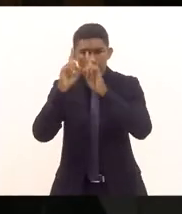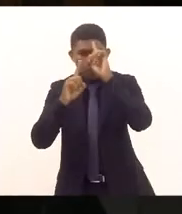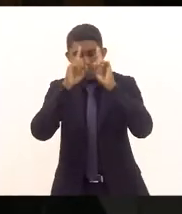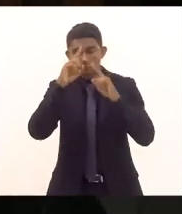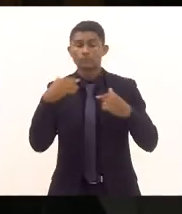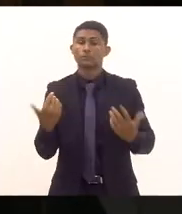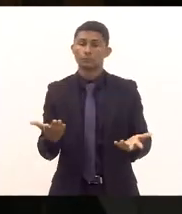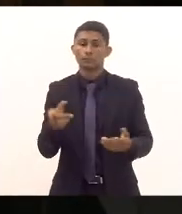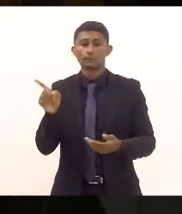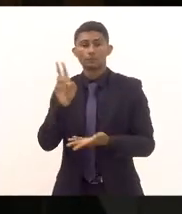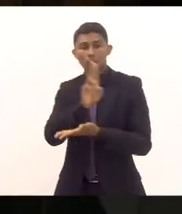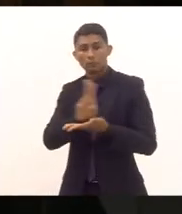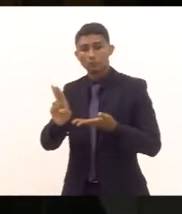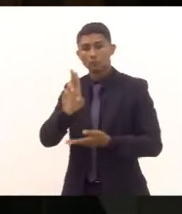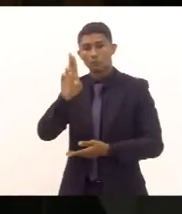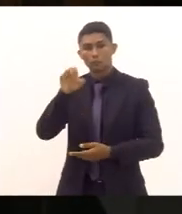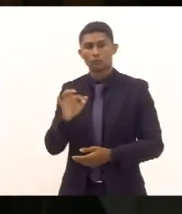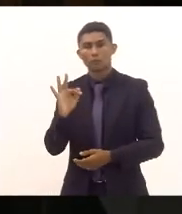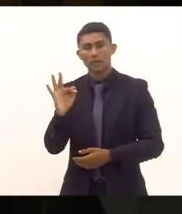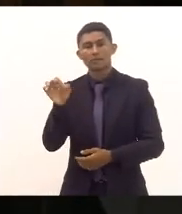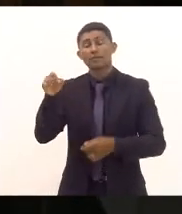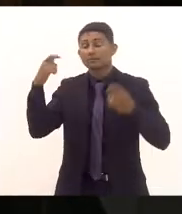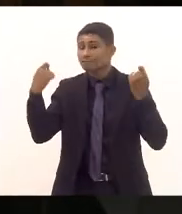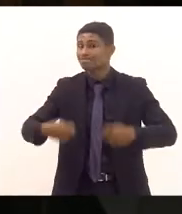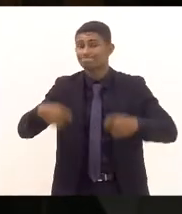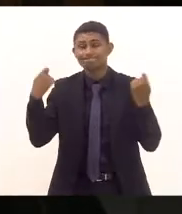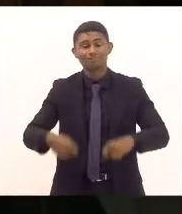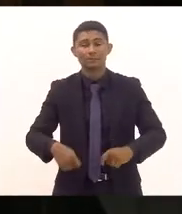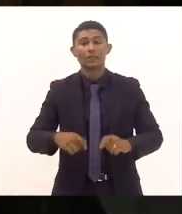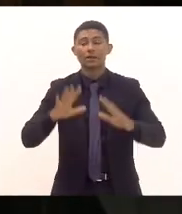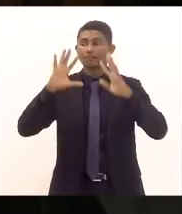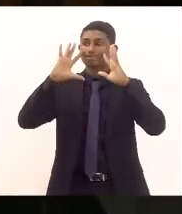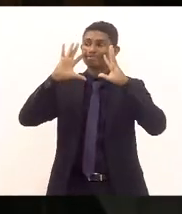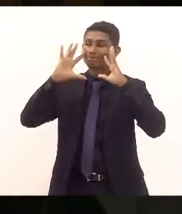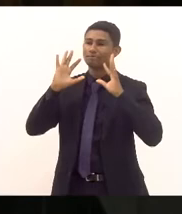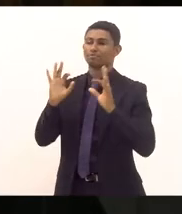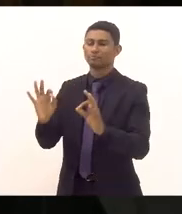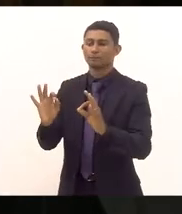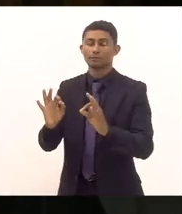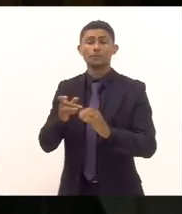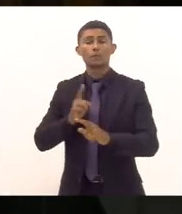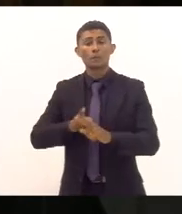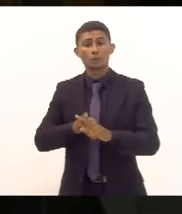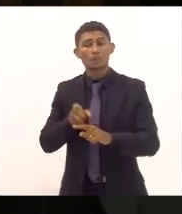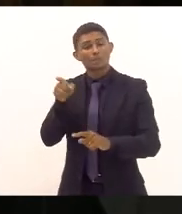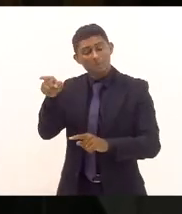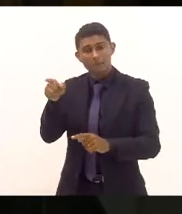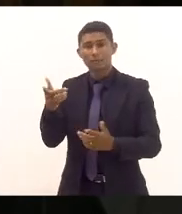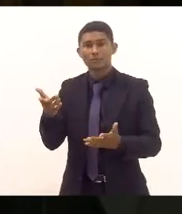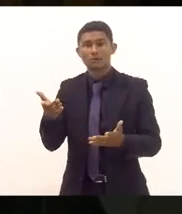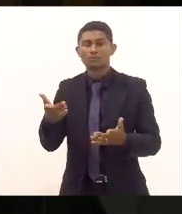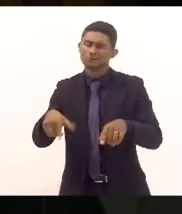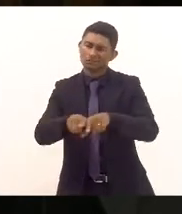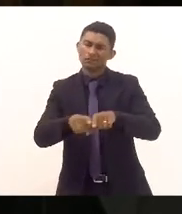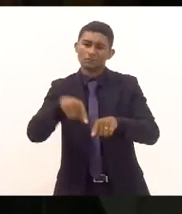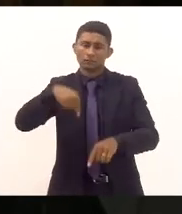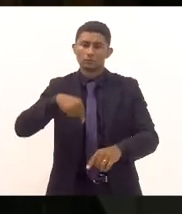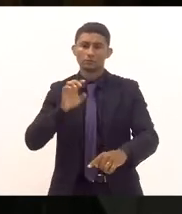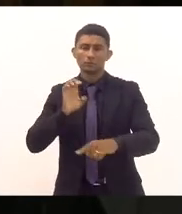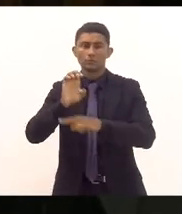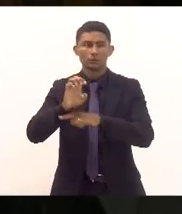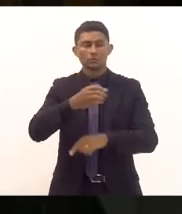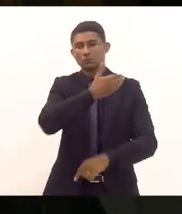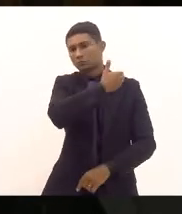precisando é de atenção Ela Vem de um longo período assim como todo serviço público no estado